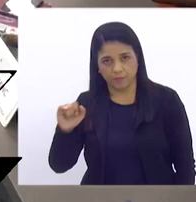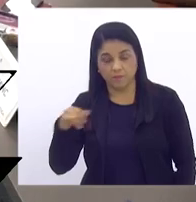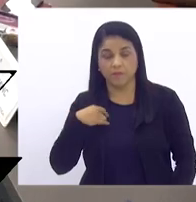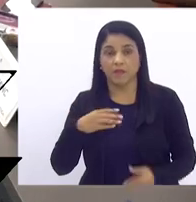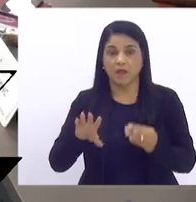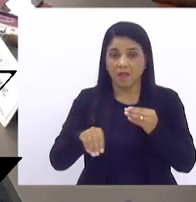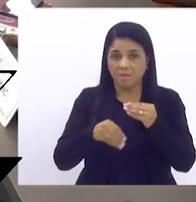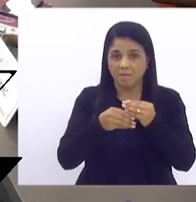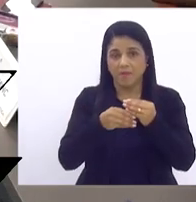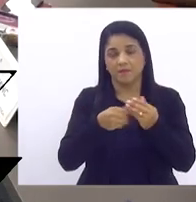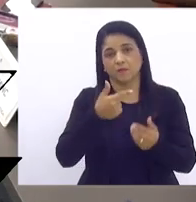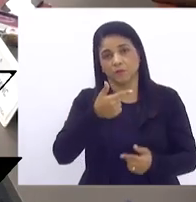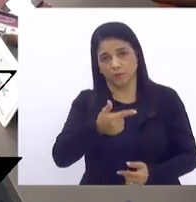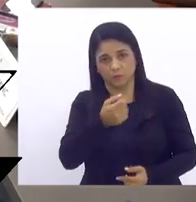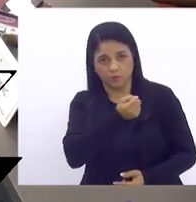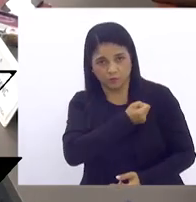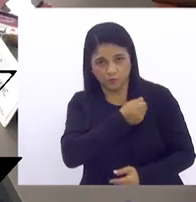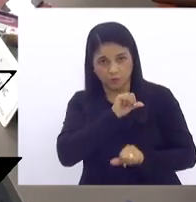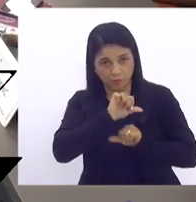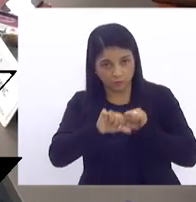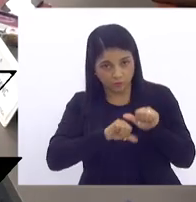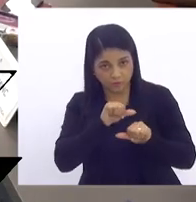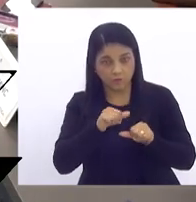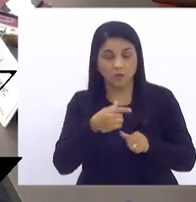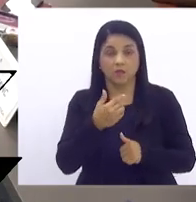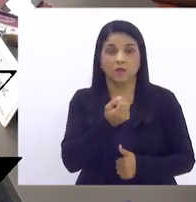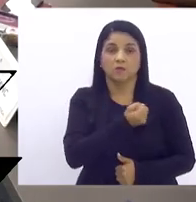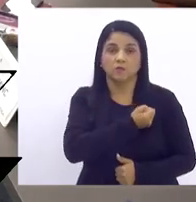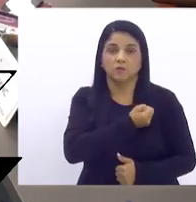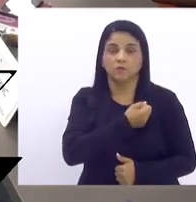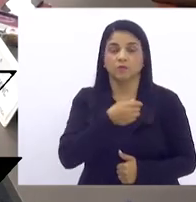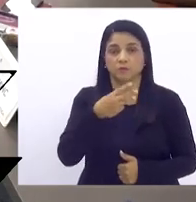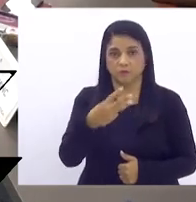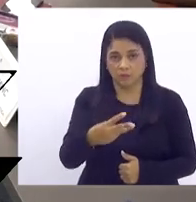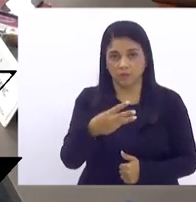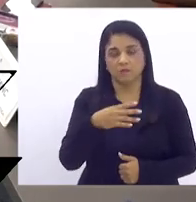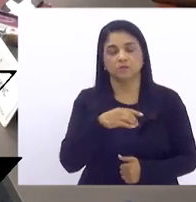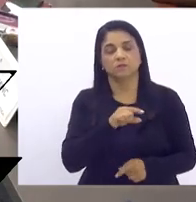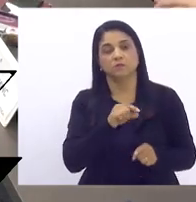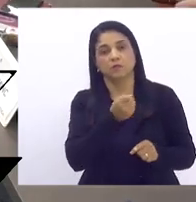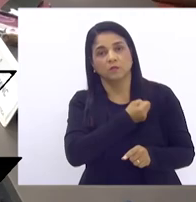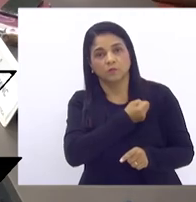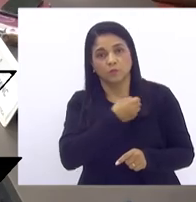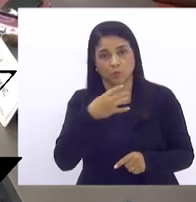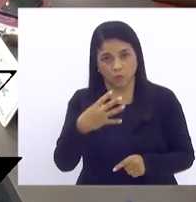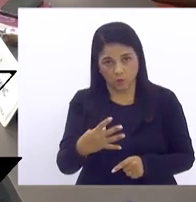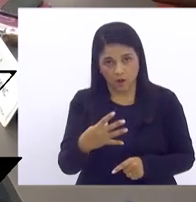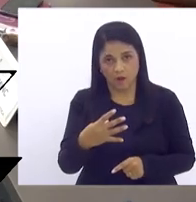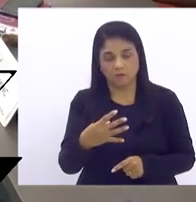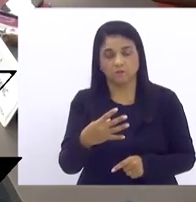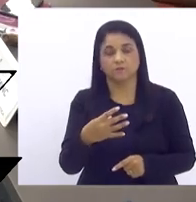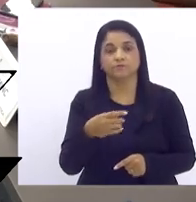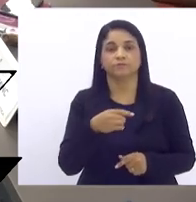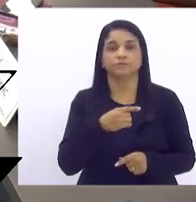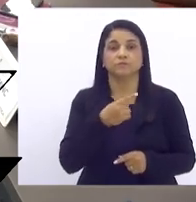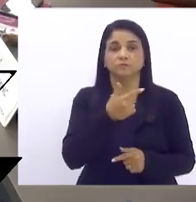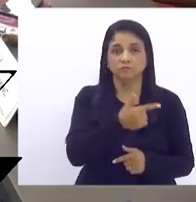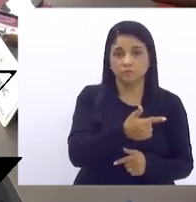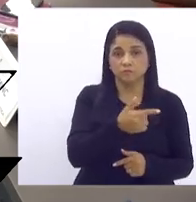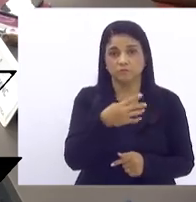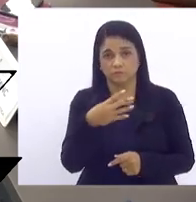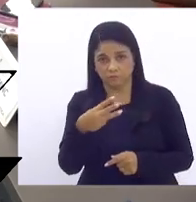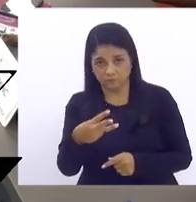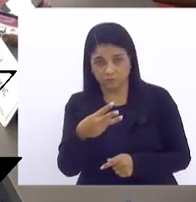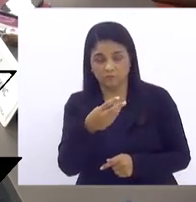a emenda número 2, que é modificativa, e a emenda número 3 e a 4 supressiva, então a 2 e a 3 modificativas e a